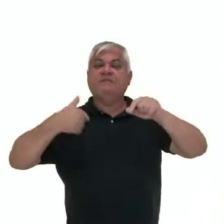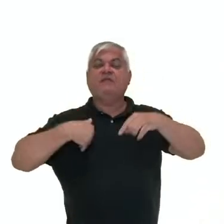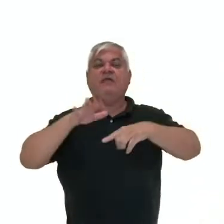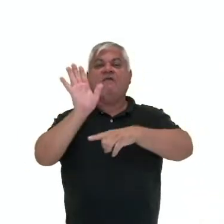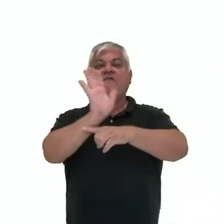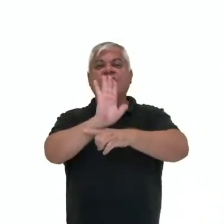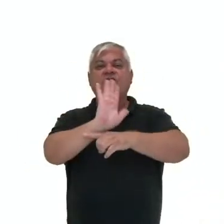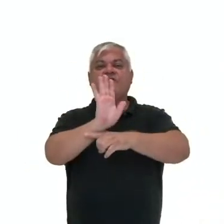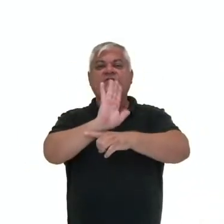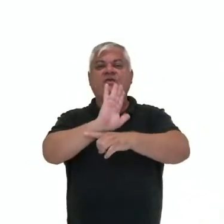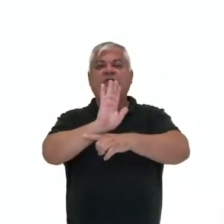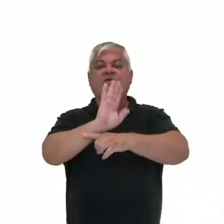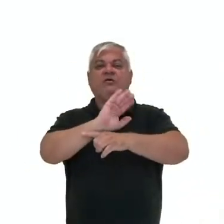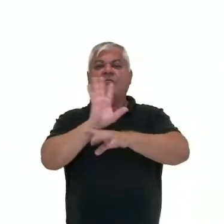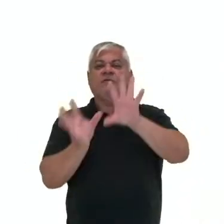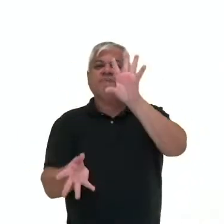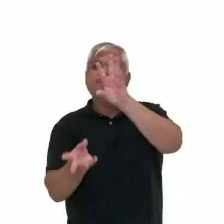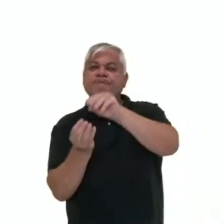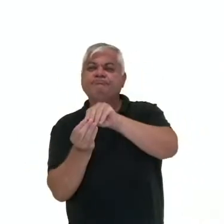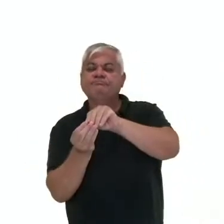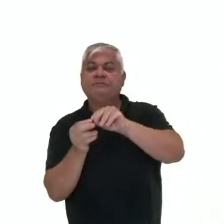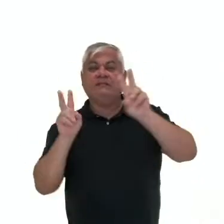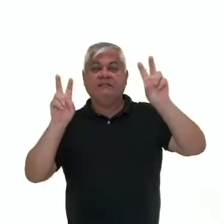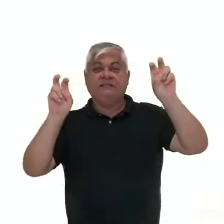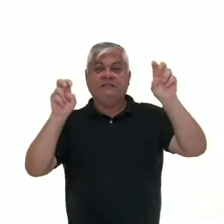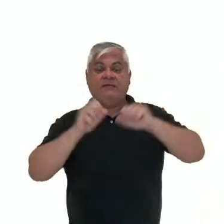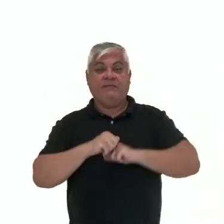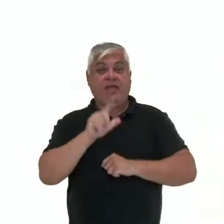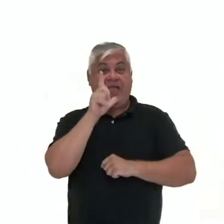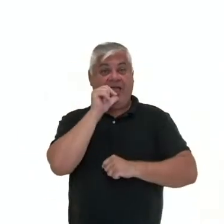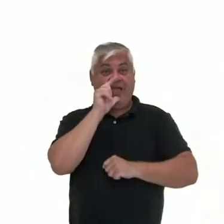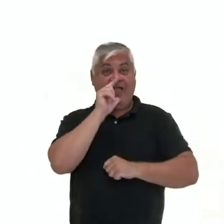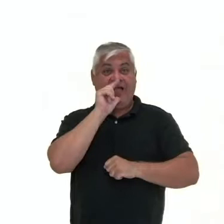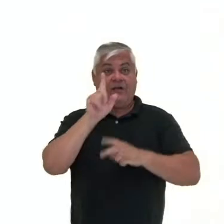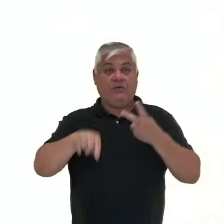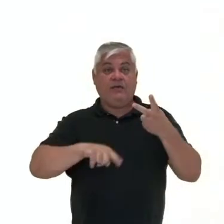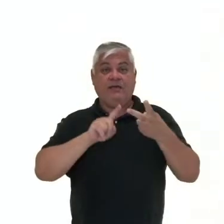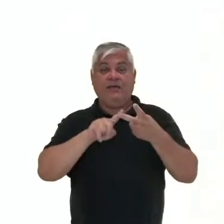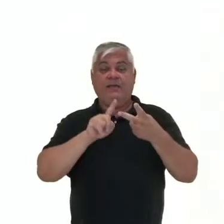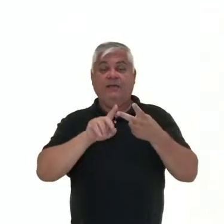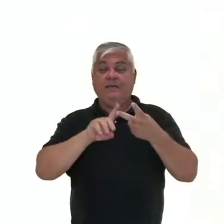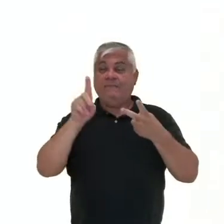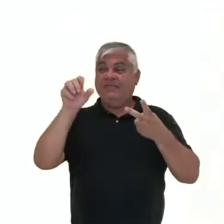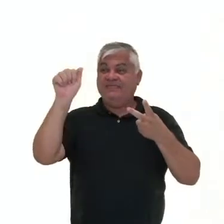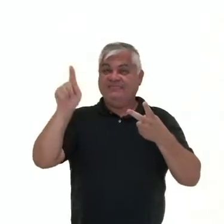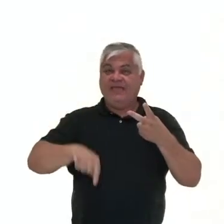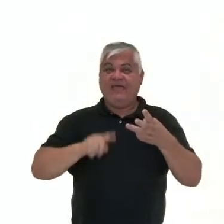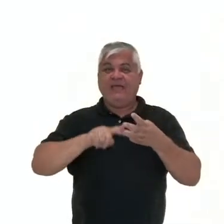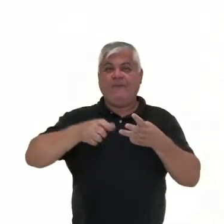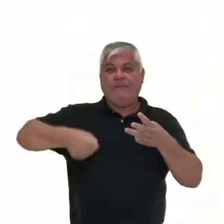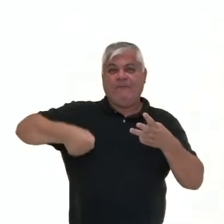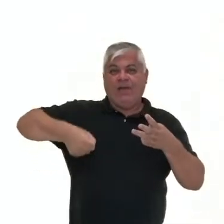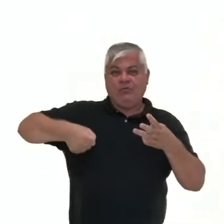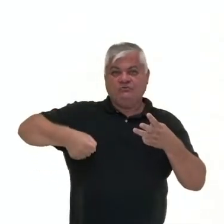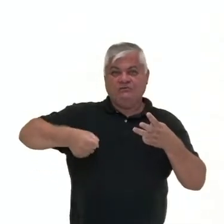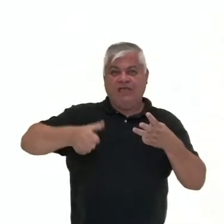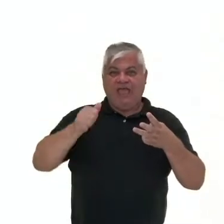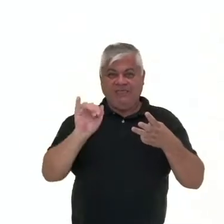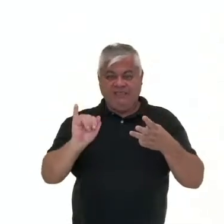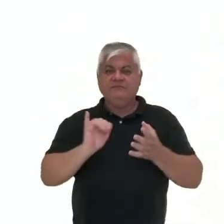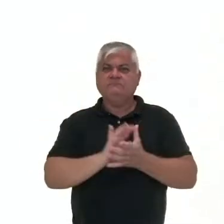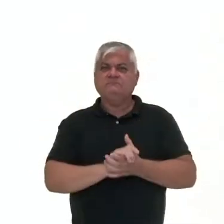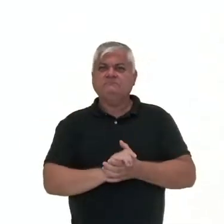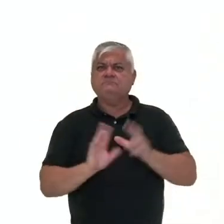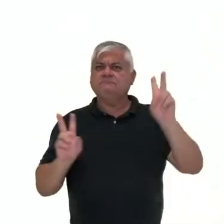de curta-metragem com o tema Água, me dá um balde aí? Então, o vencedor terá